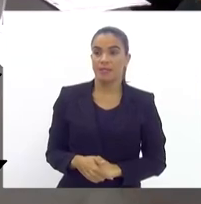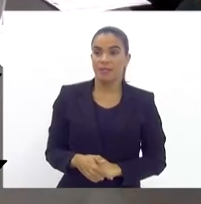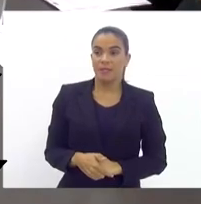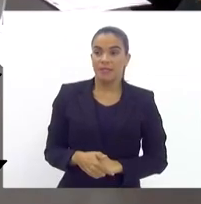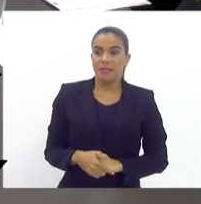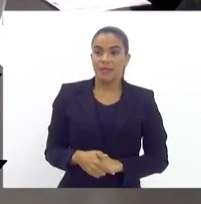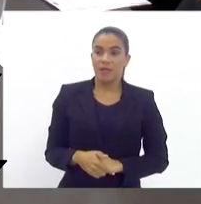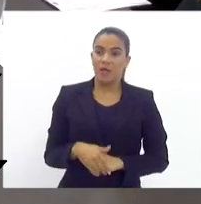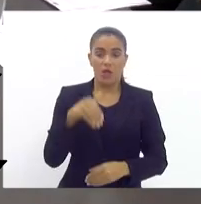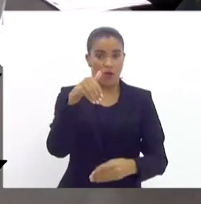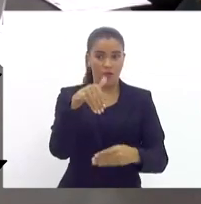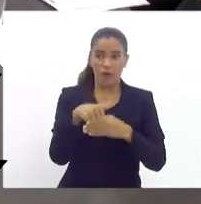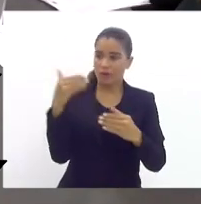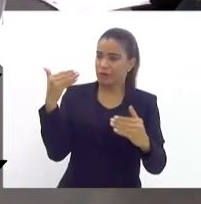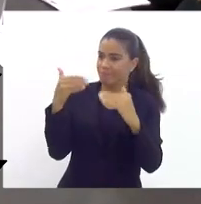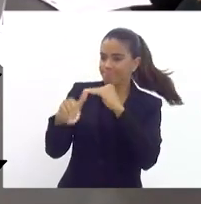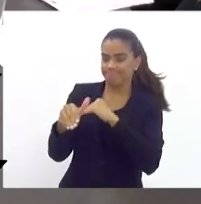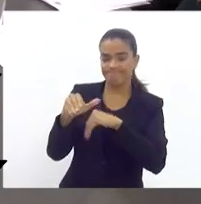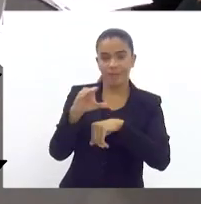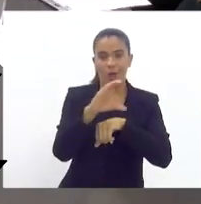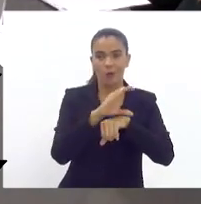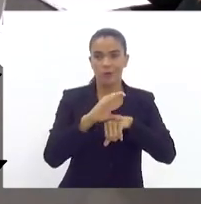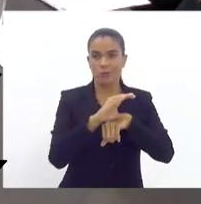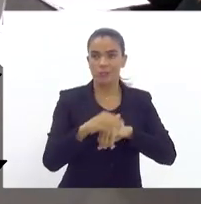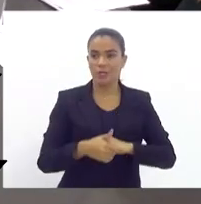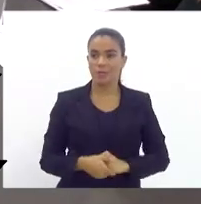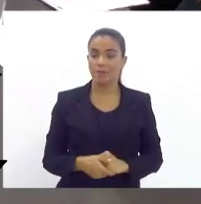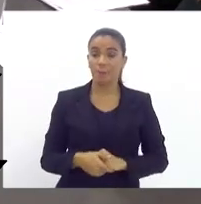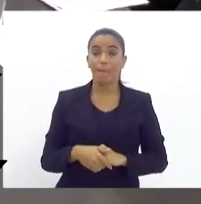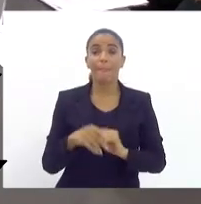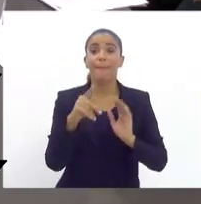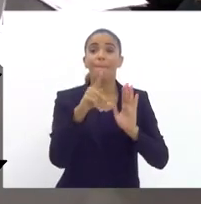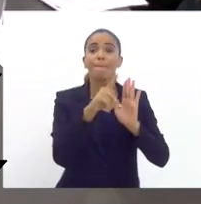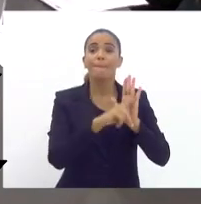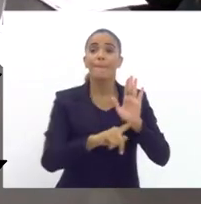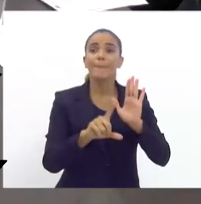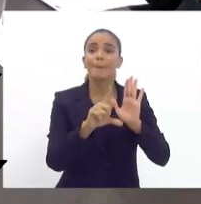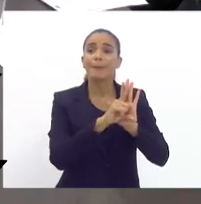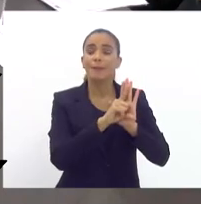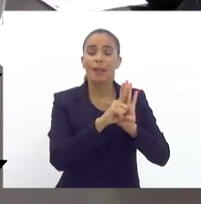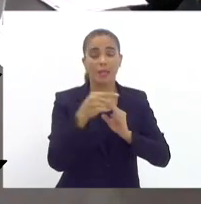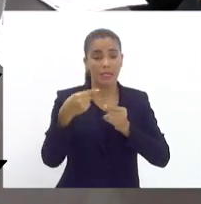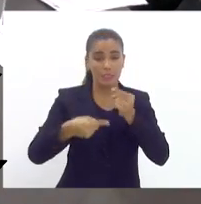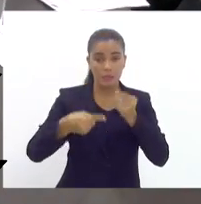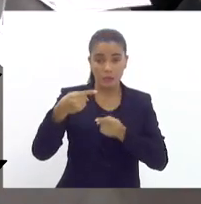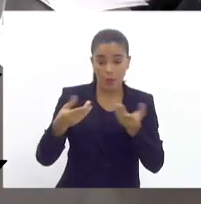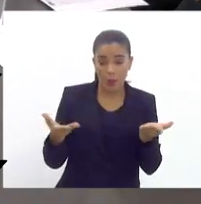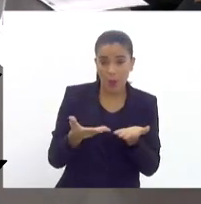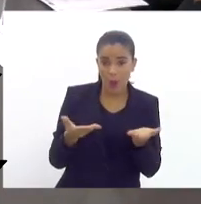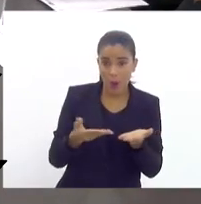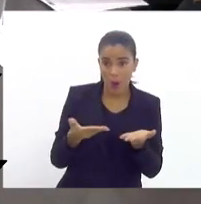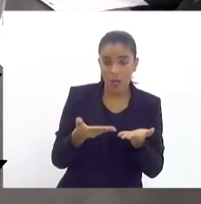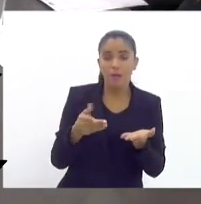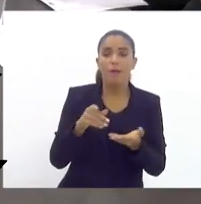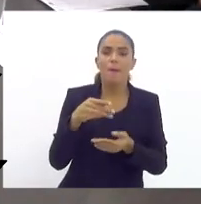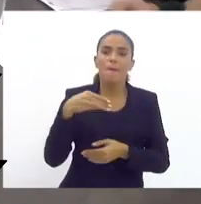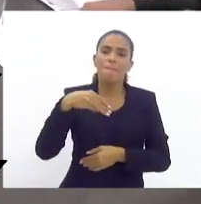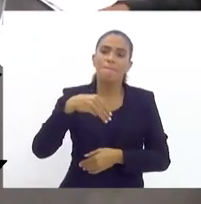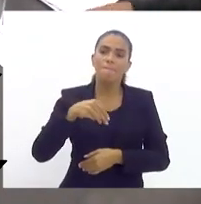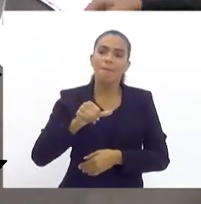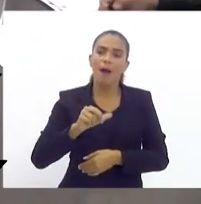O voto divergente é constitucionalidade, senhor presidente. O projeto, se me permite, o projeto em discussão, o projeto do deputado Márcio